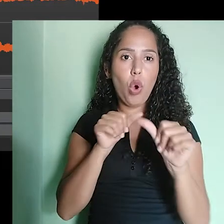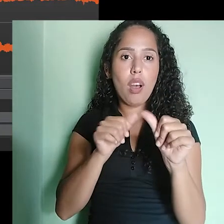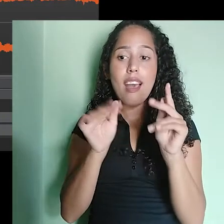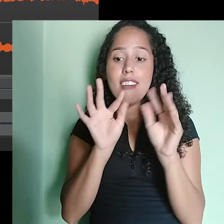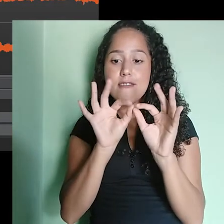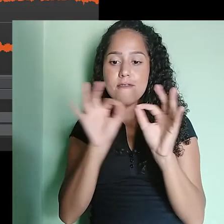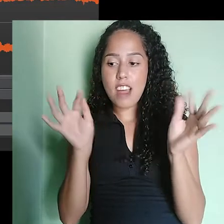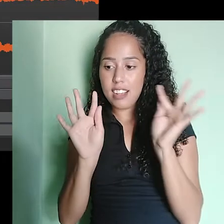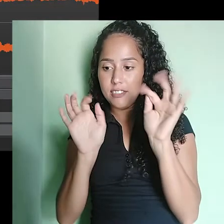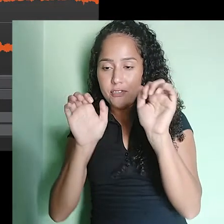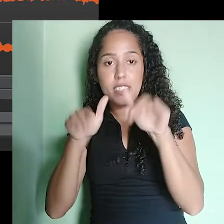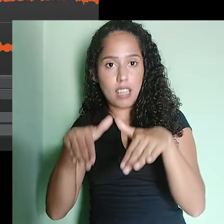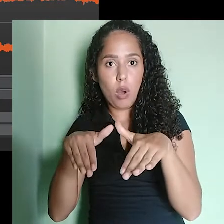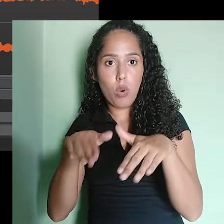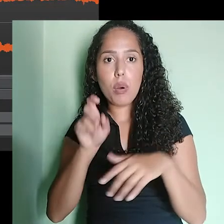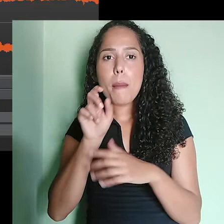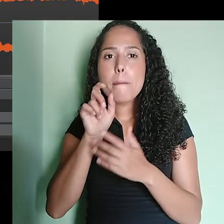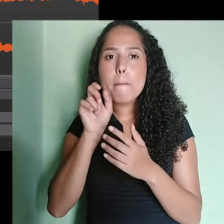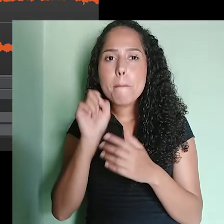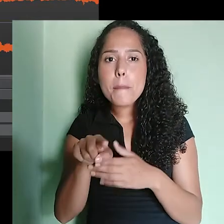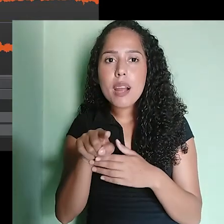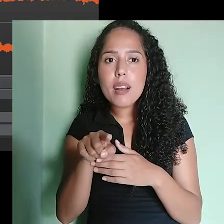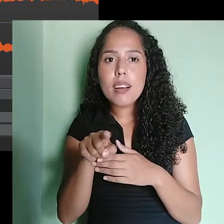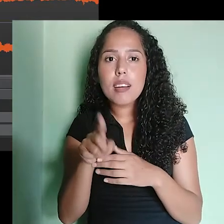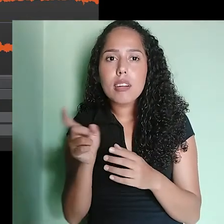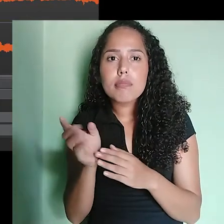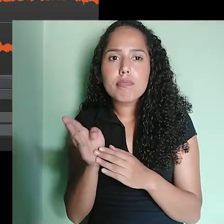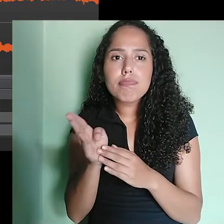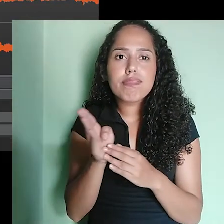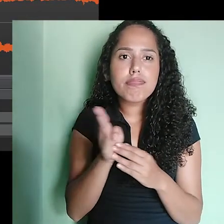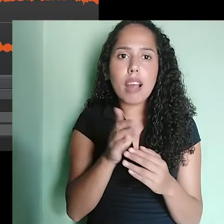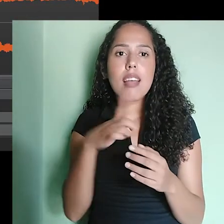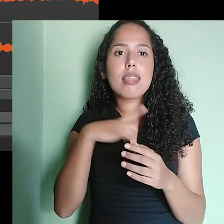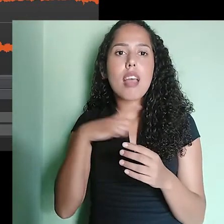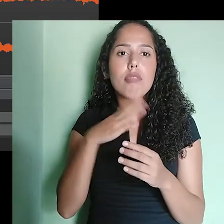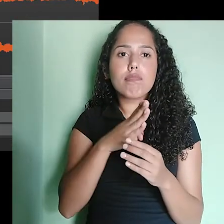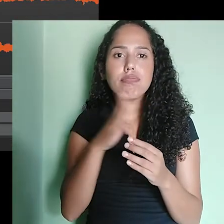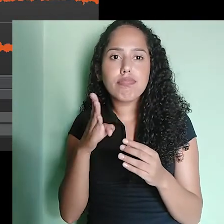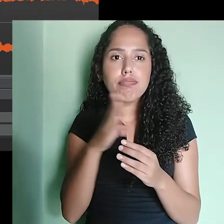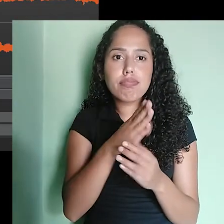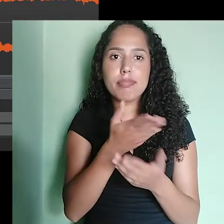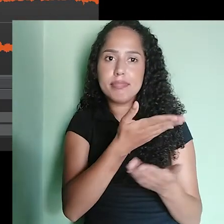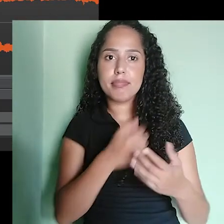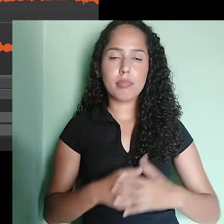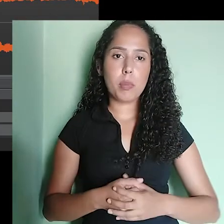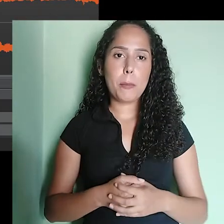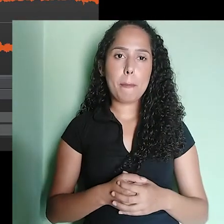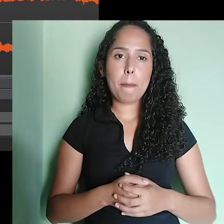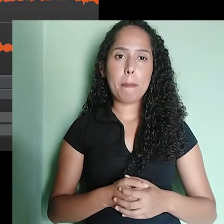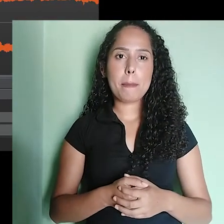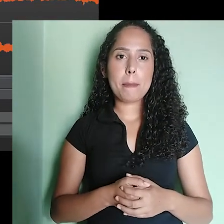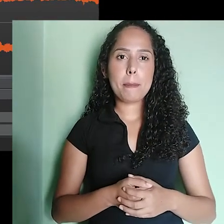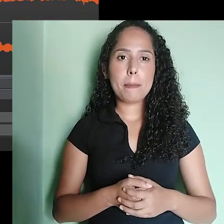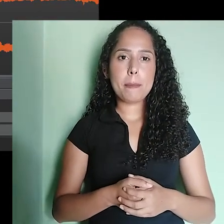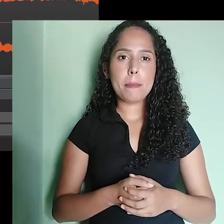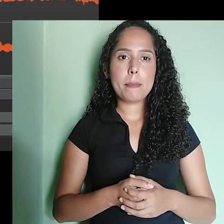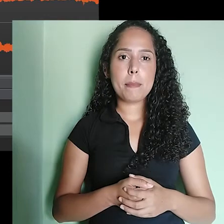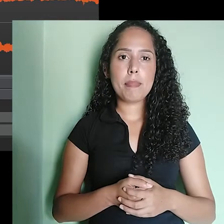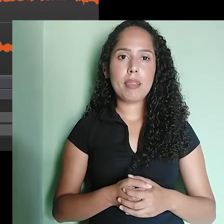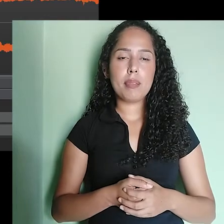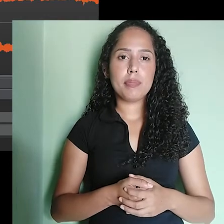final da frase, clico e arrasto. E agora vamos ouvir todas.